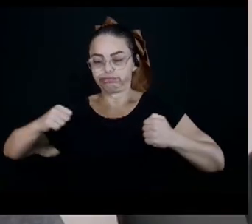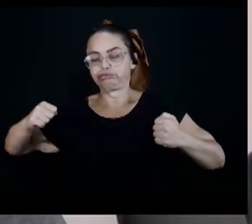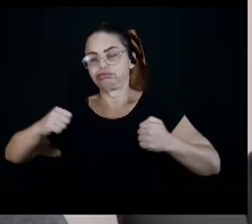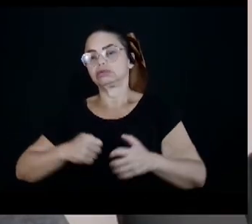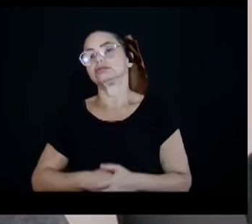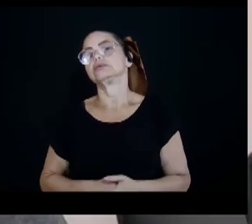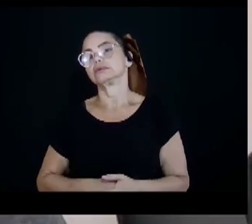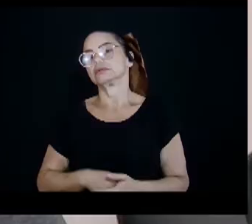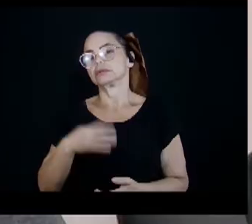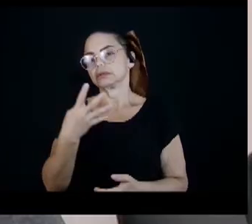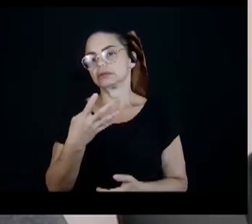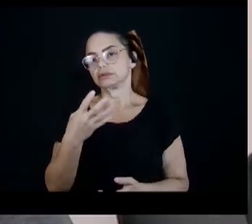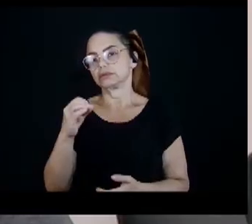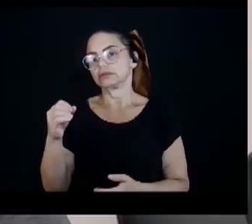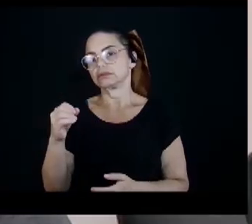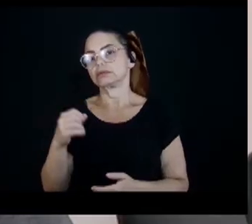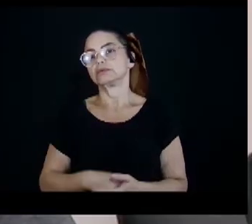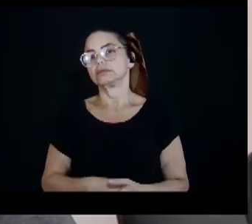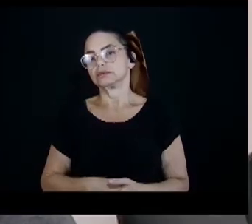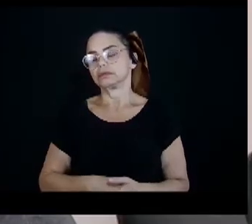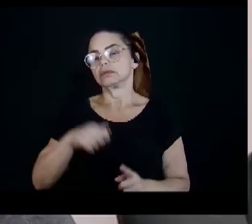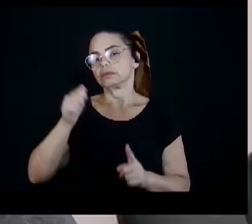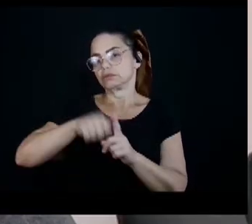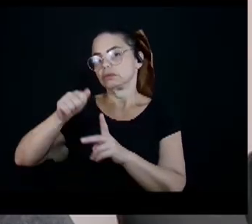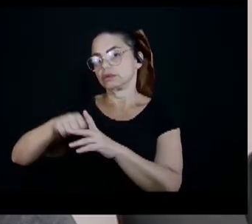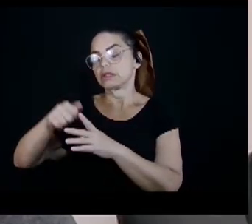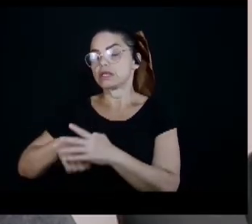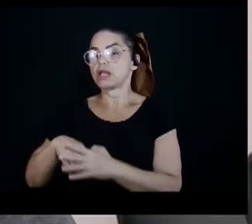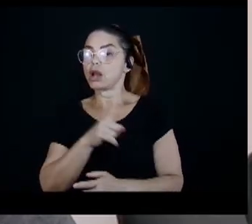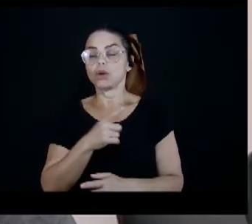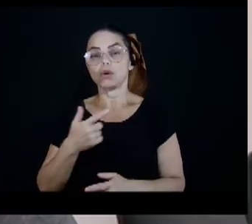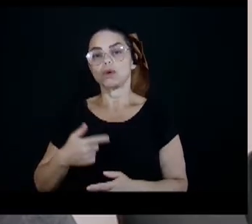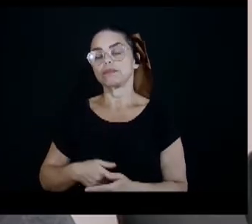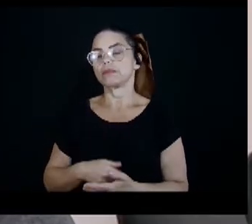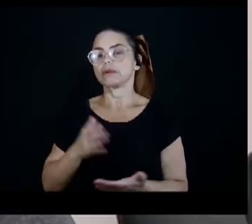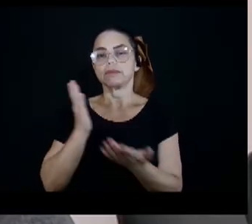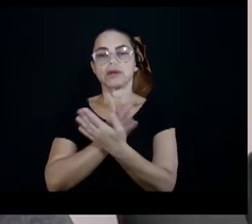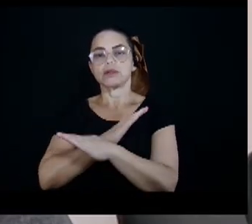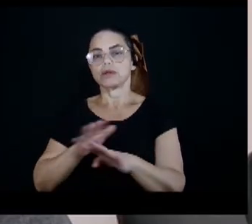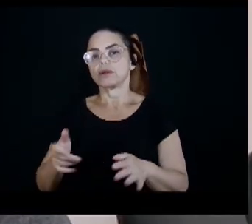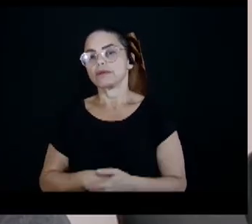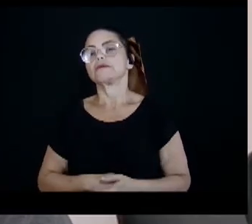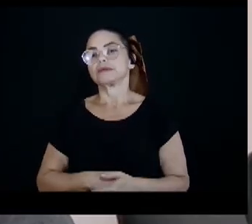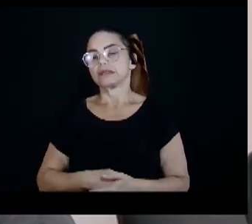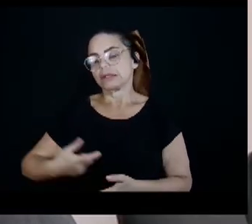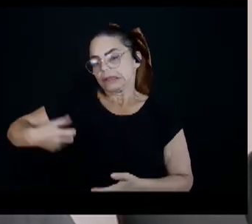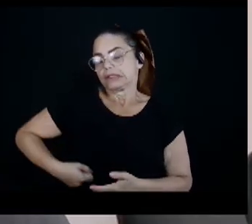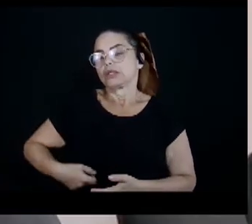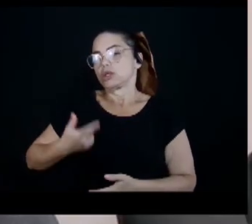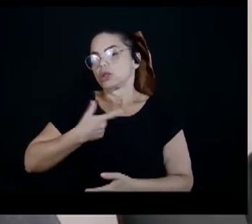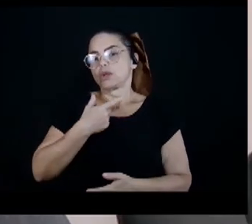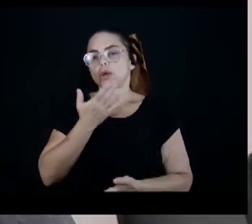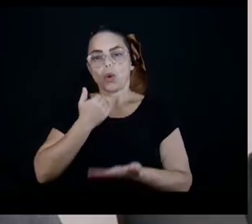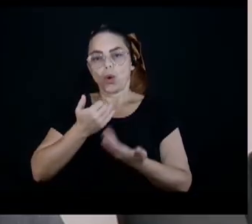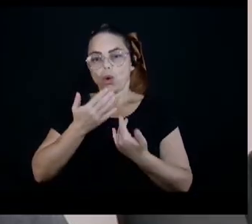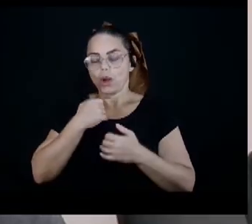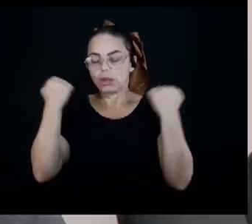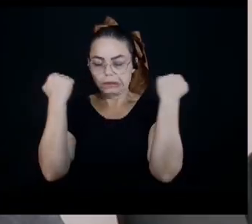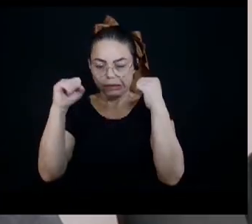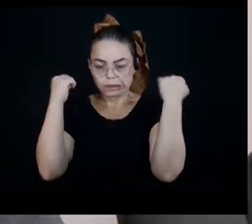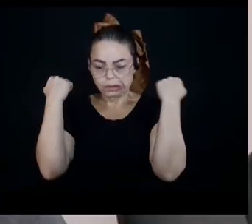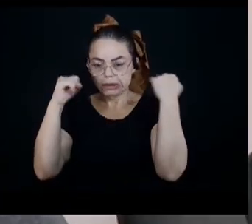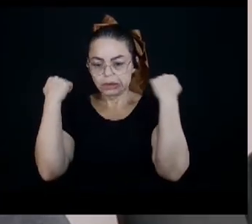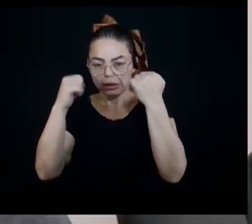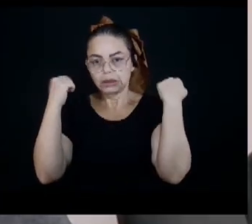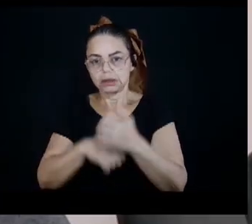gramas por mês, depois que você para de tomar, se você não tiver uma dieta e um exercício. Então, é uma mudança em